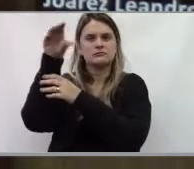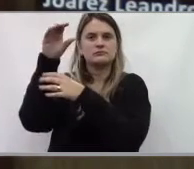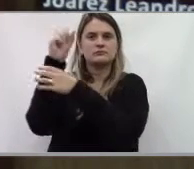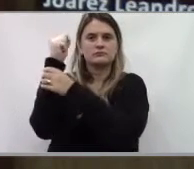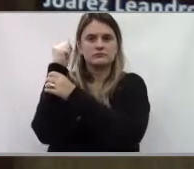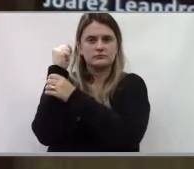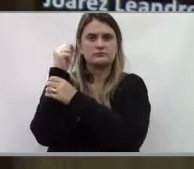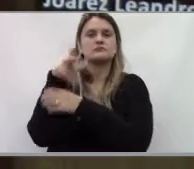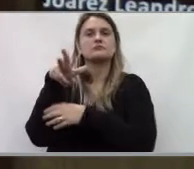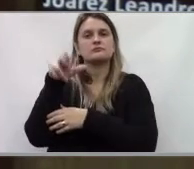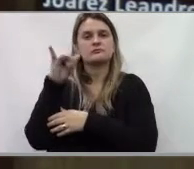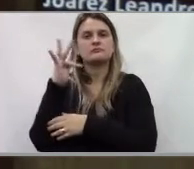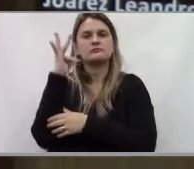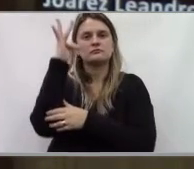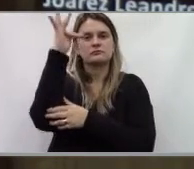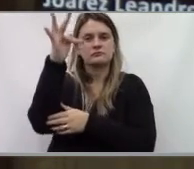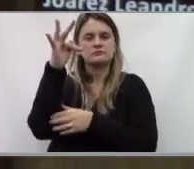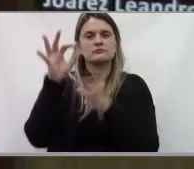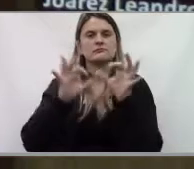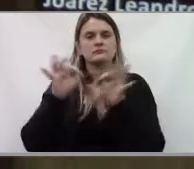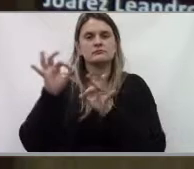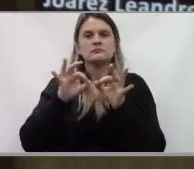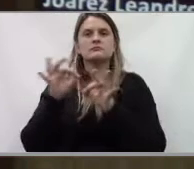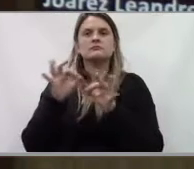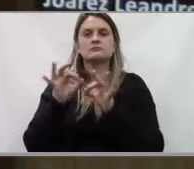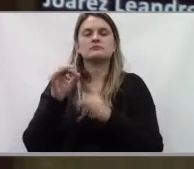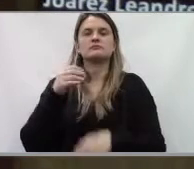nas câmaras de monitoramento da cidade, que serão instaladas,